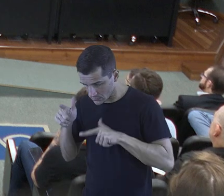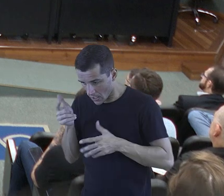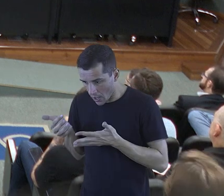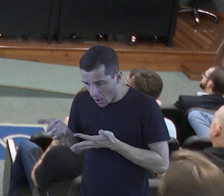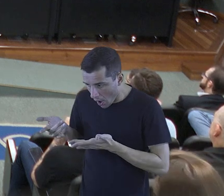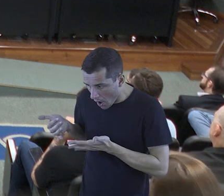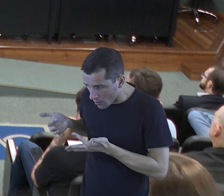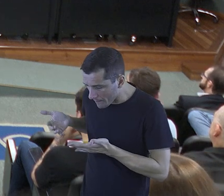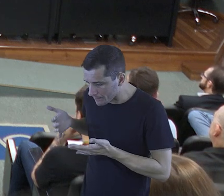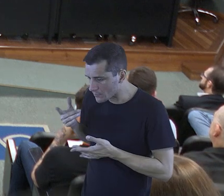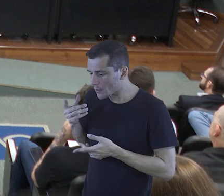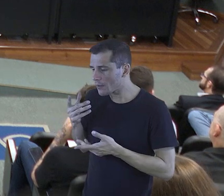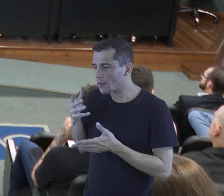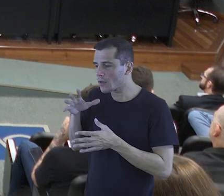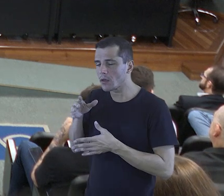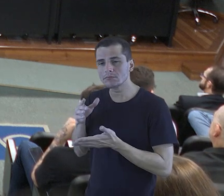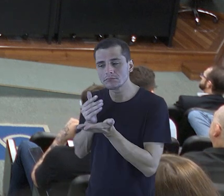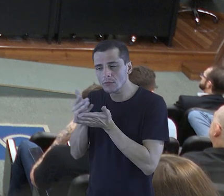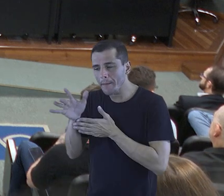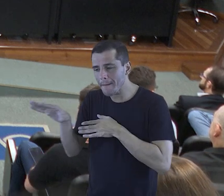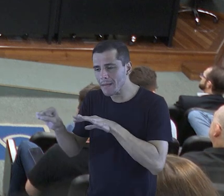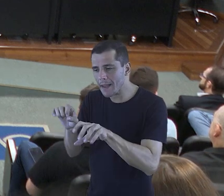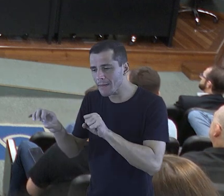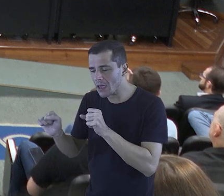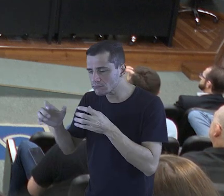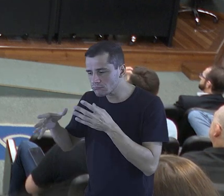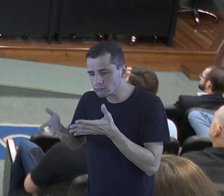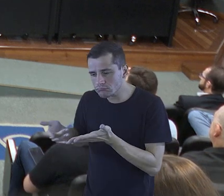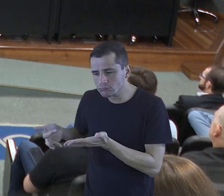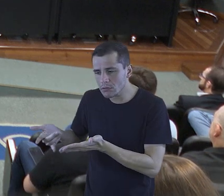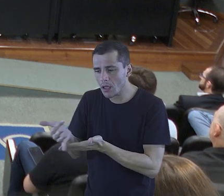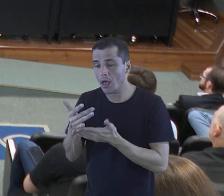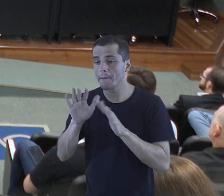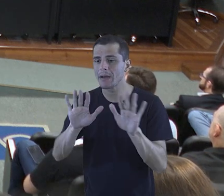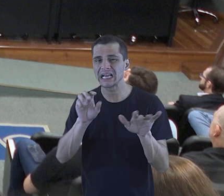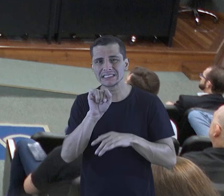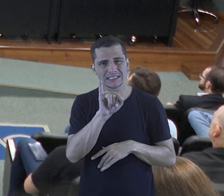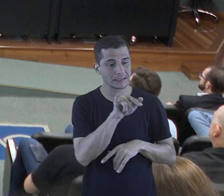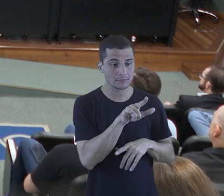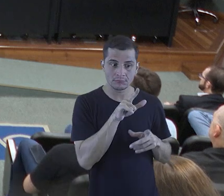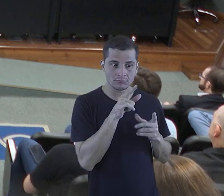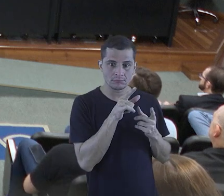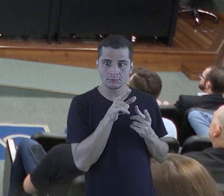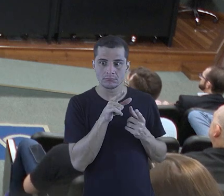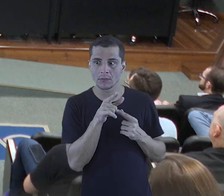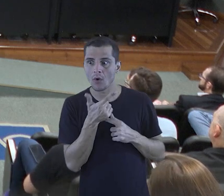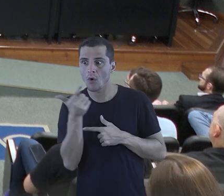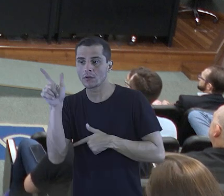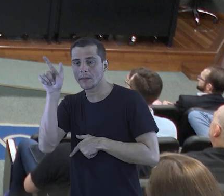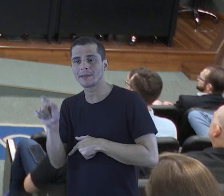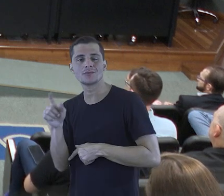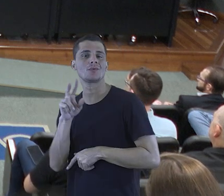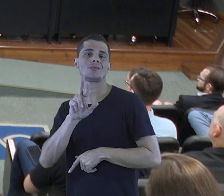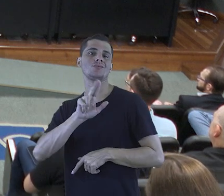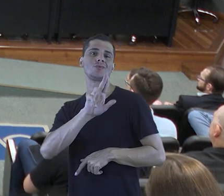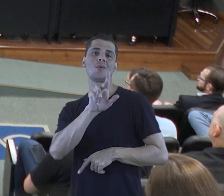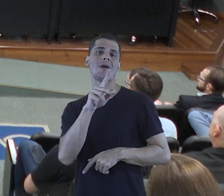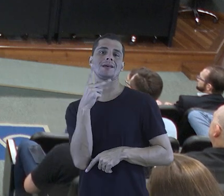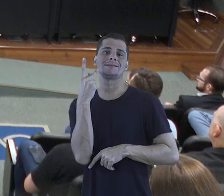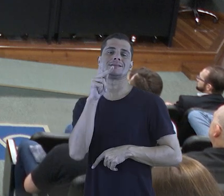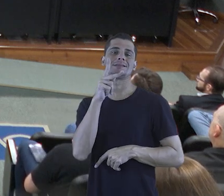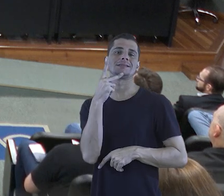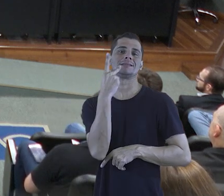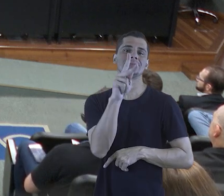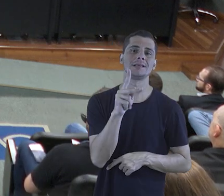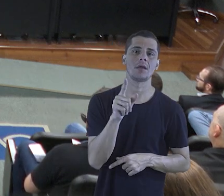coletou aquele dado de qualquer forma e tratou, enquanto você não elimina esse dado, esse dado